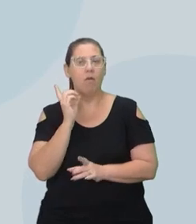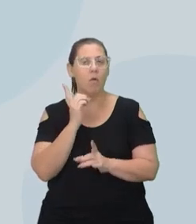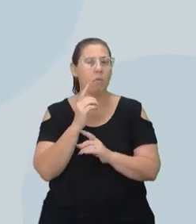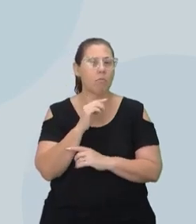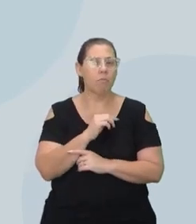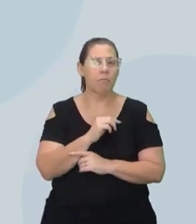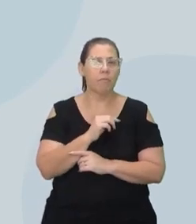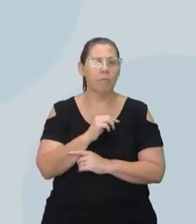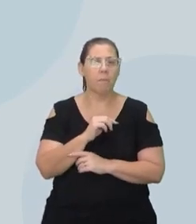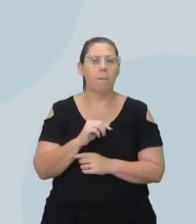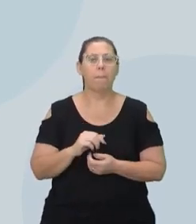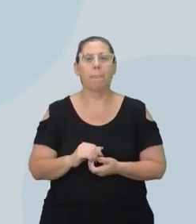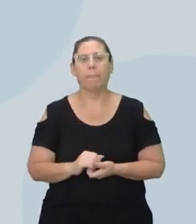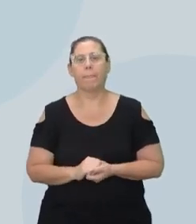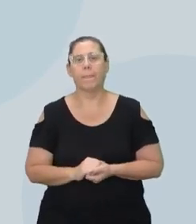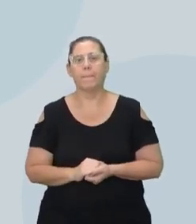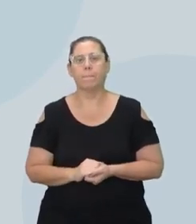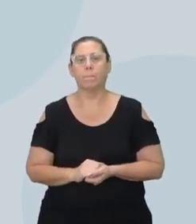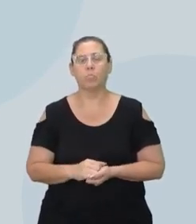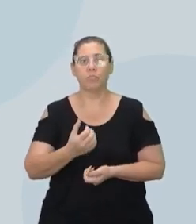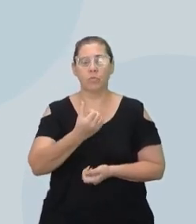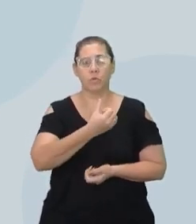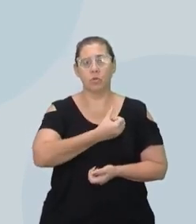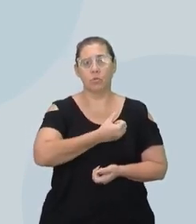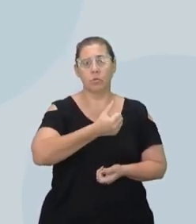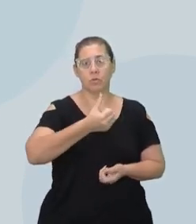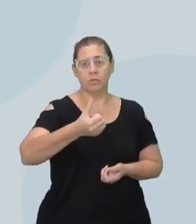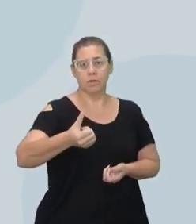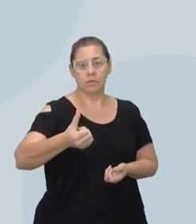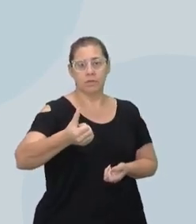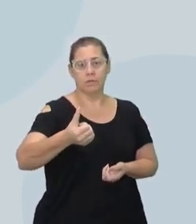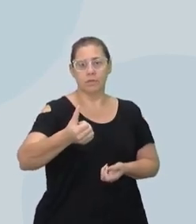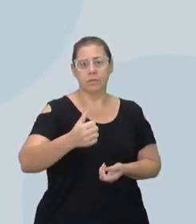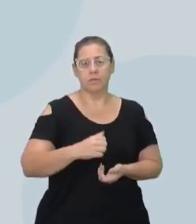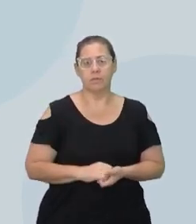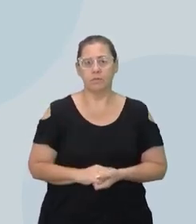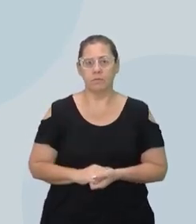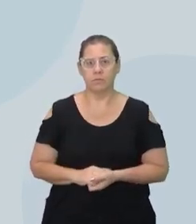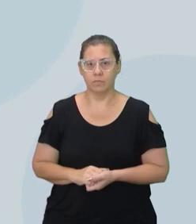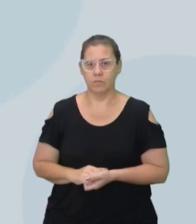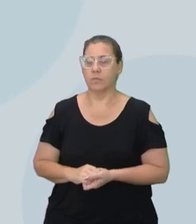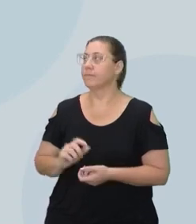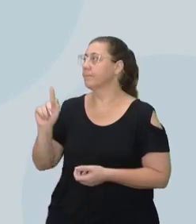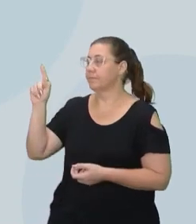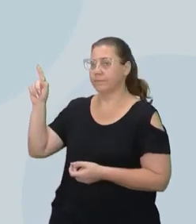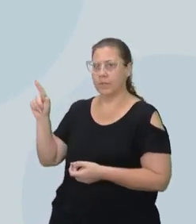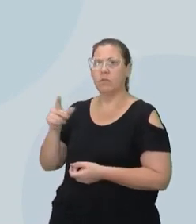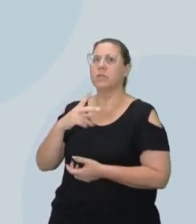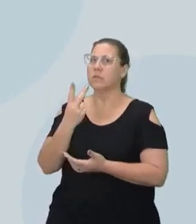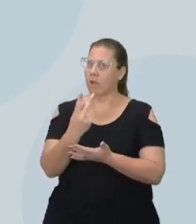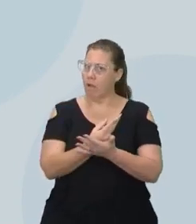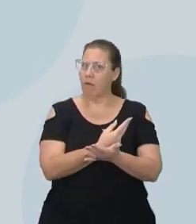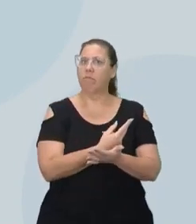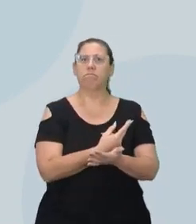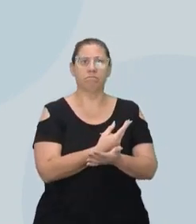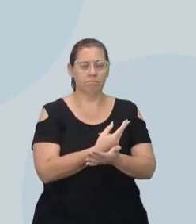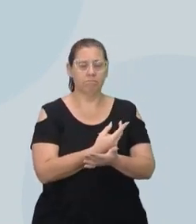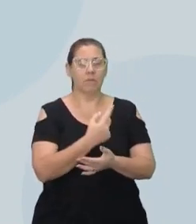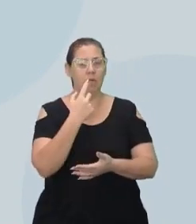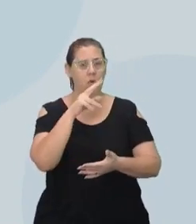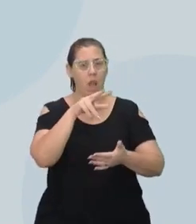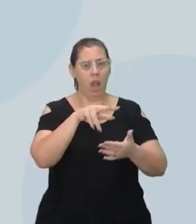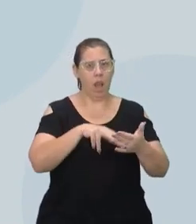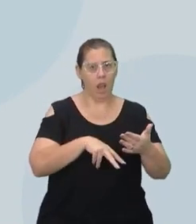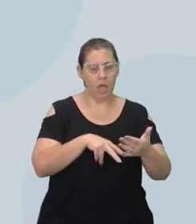identificarem. Então, vamos lá aí para a questão 6. Questão 6 foi uma aí das que vocês erraram. Eu vou ler